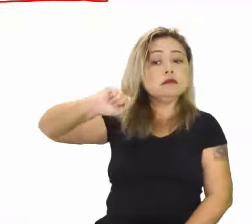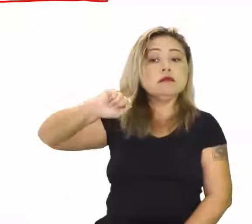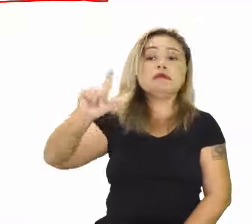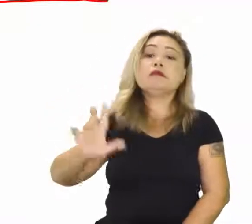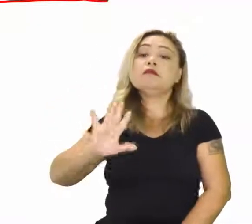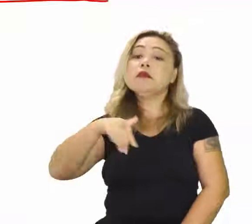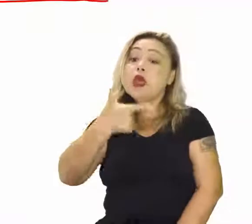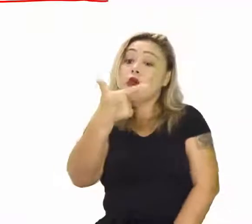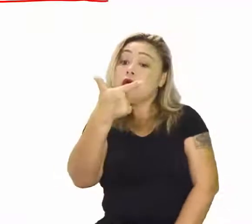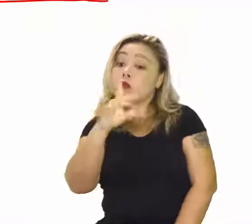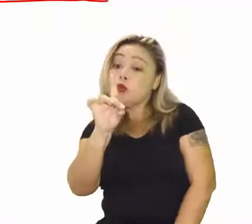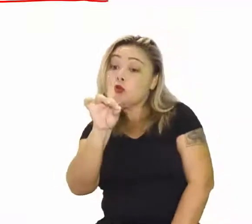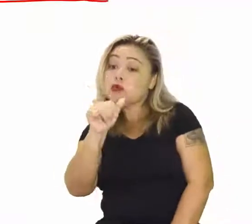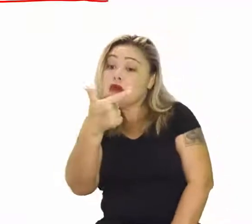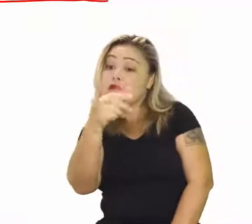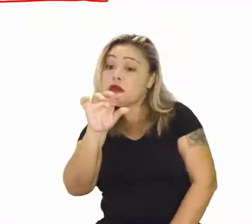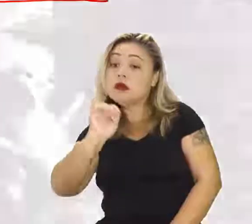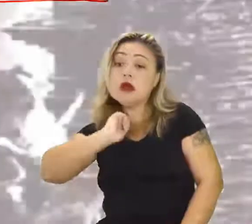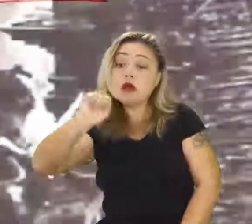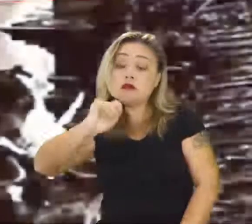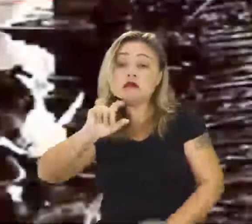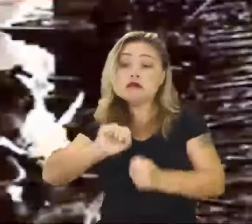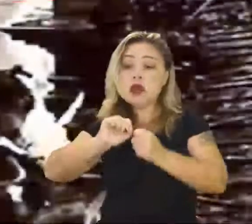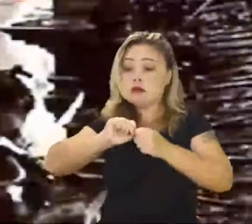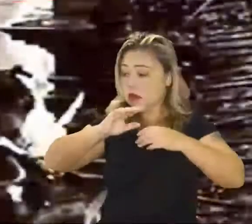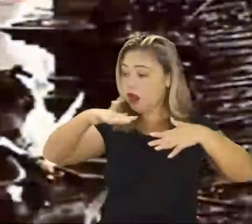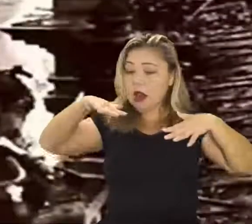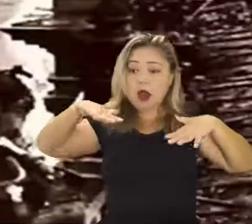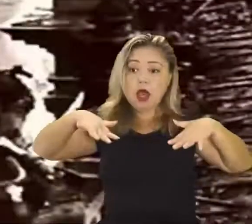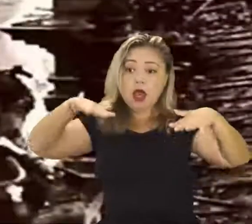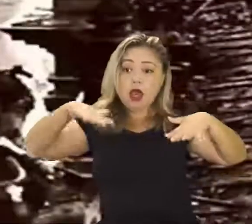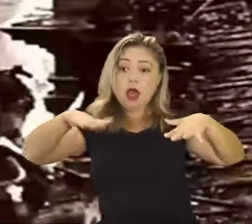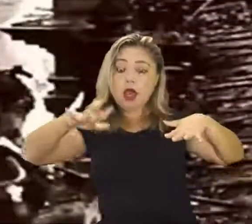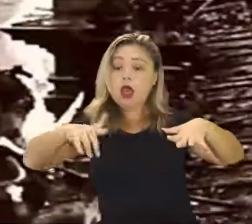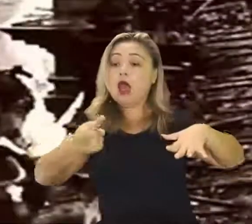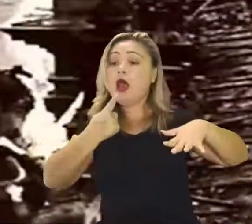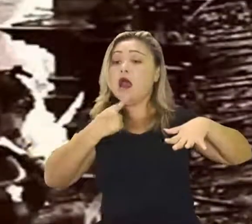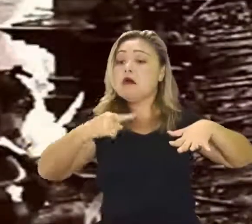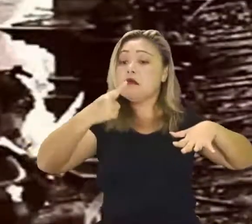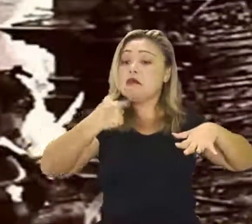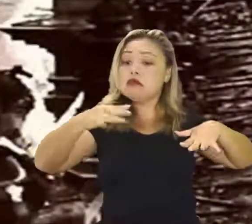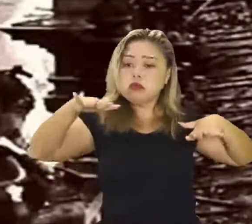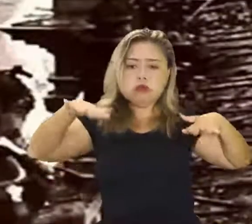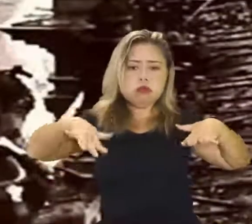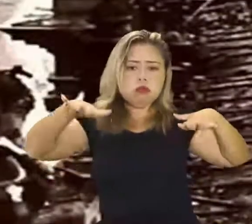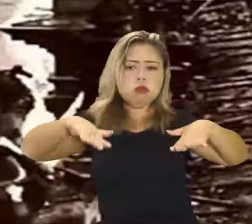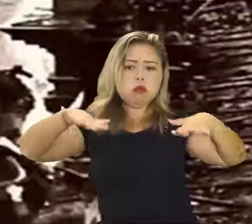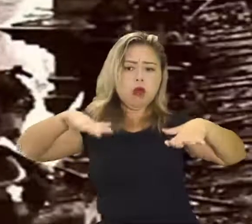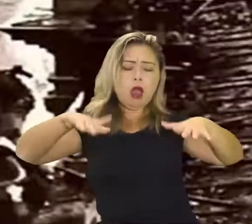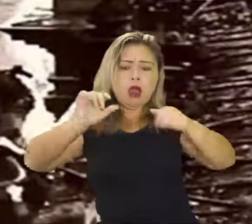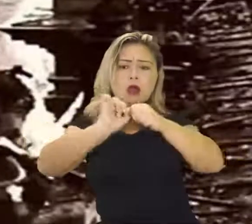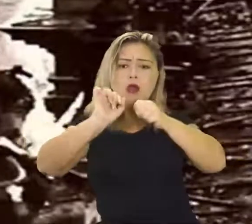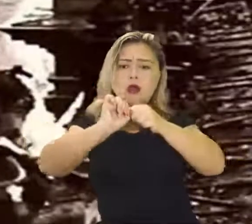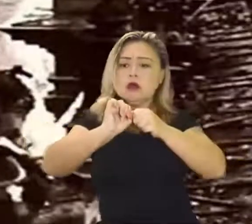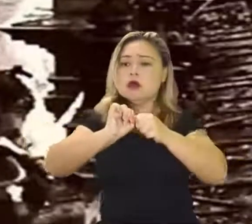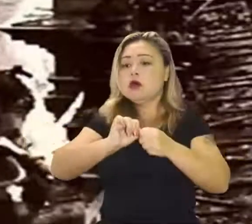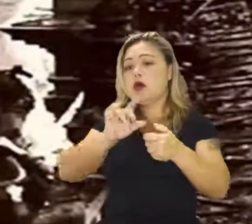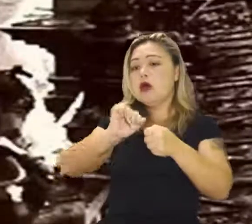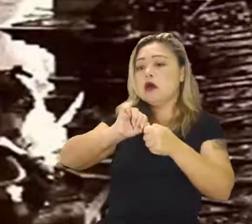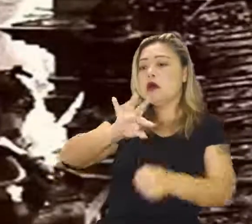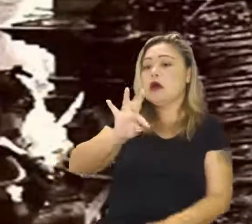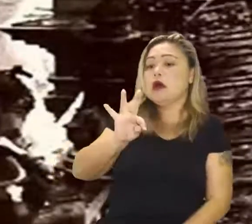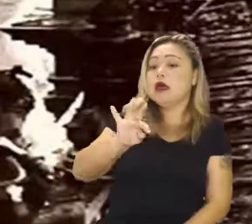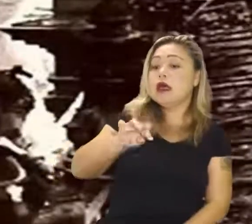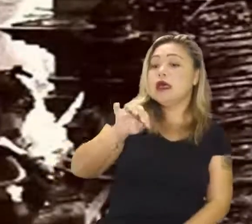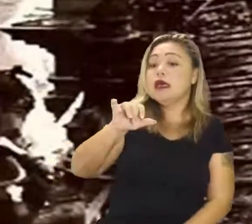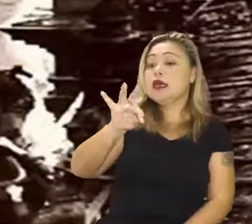o Exército Vermelho, ele já está cercando Berlim. O Exército Vermelho, o exército de Joseph Stalin